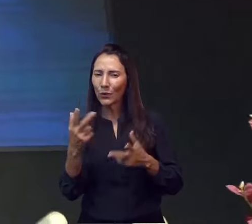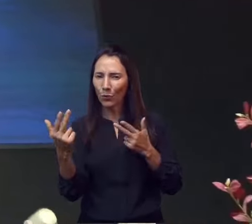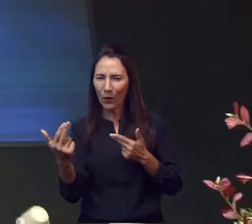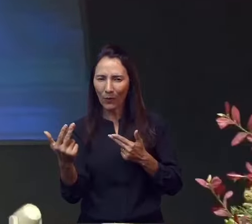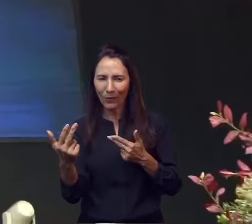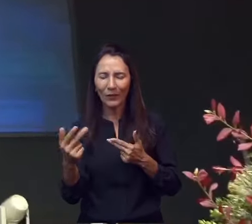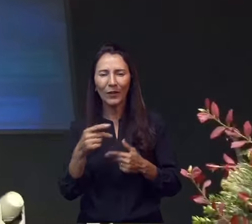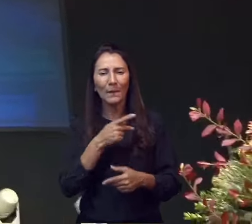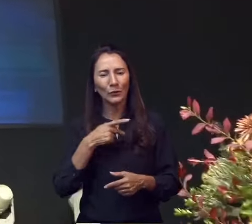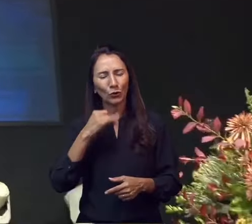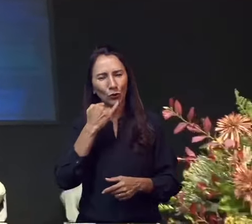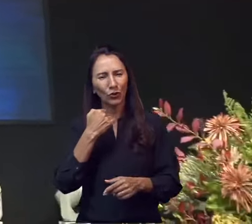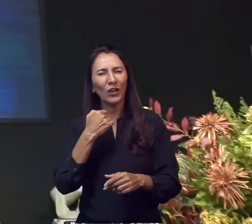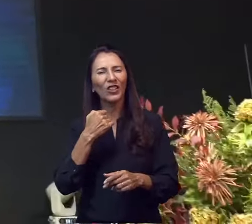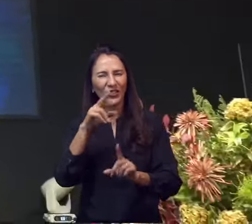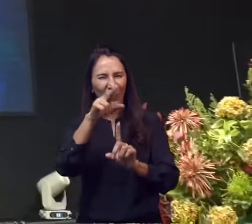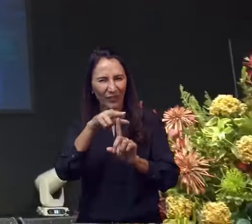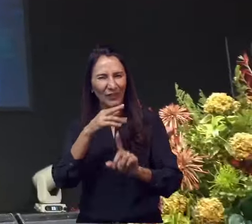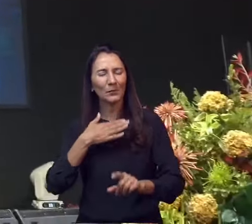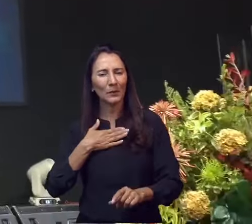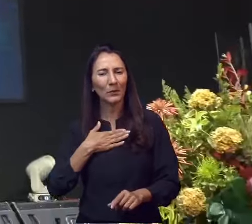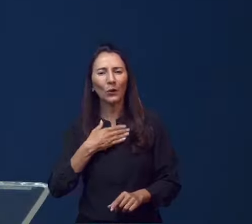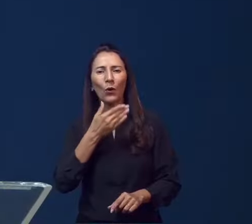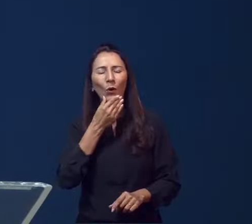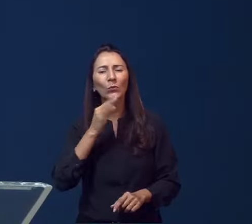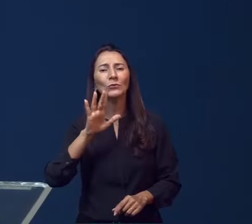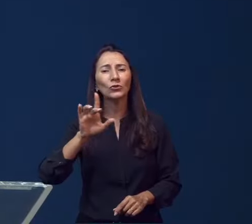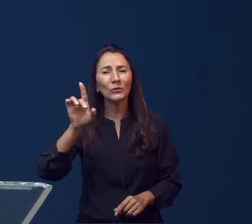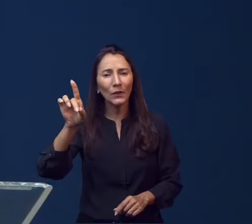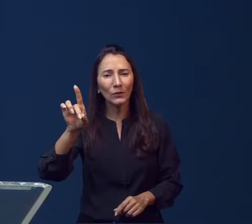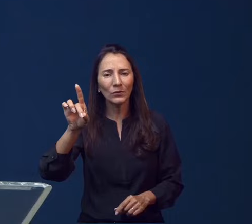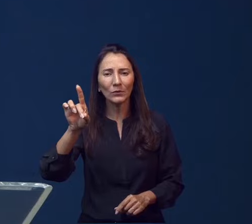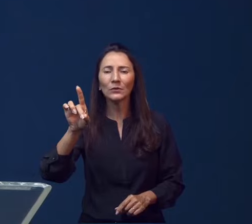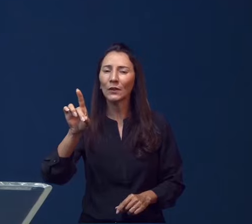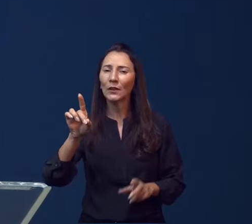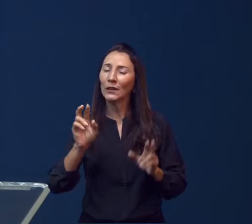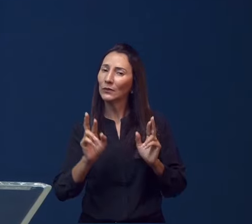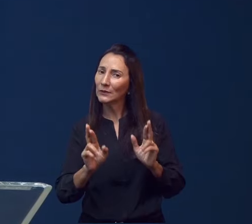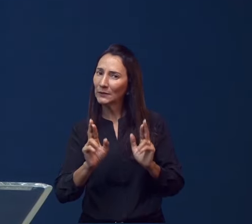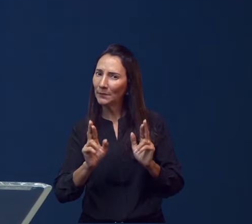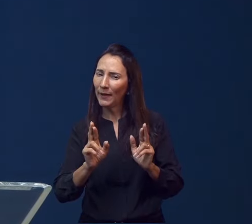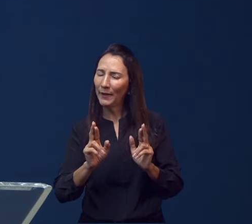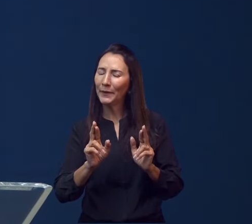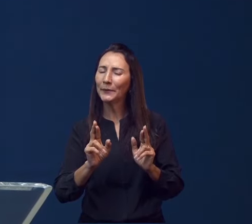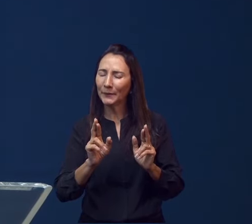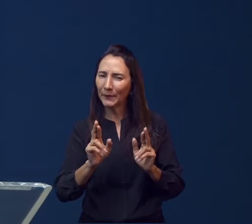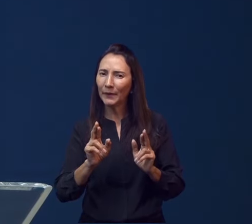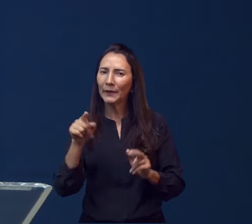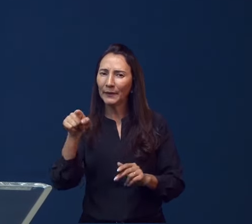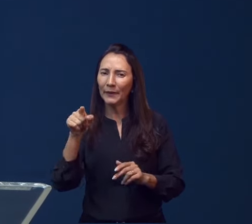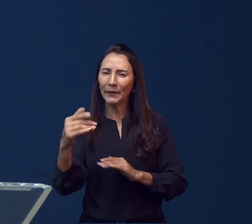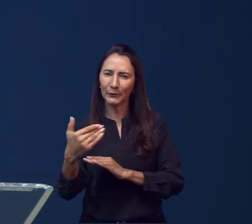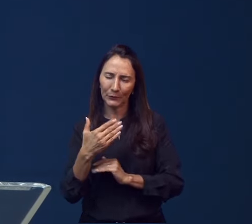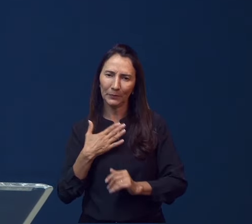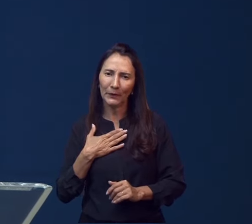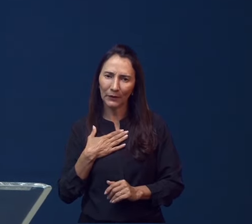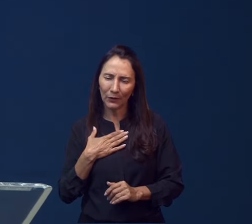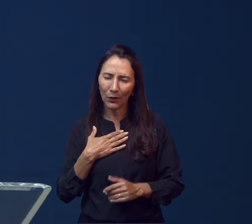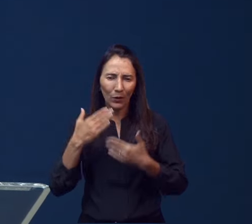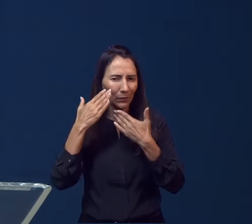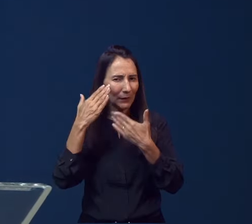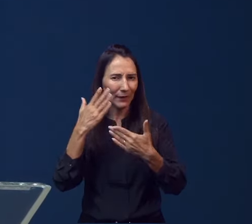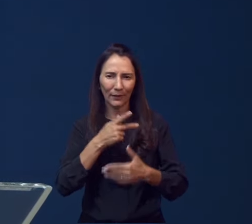é uma inspiração homem de Deus espera em Deus ser um pouquinho daquilo que Ele é e representa para nós pastor Jorge Linhares